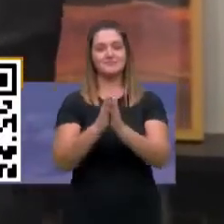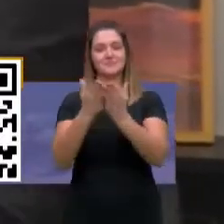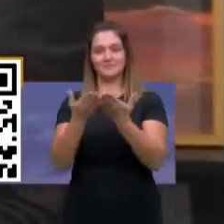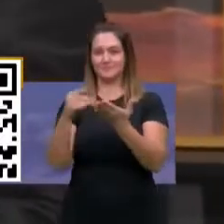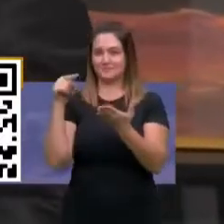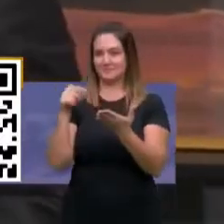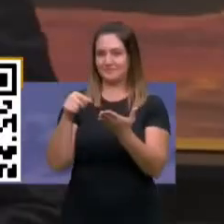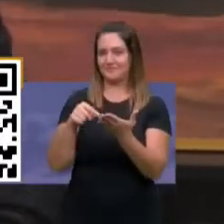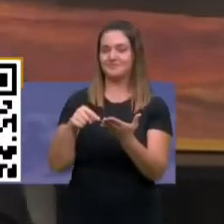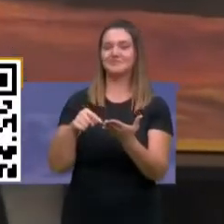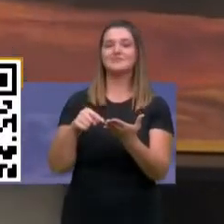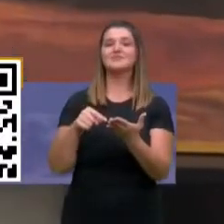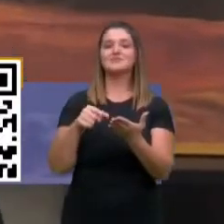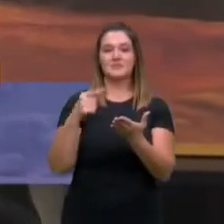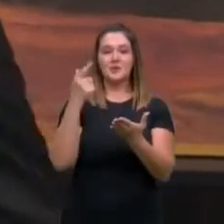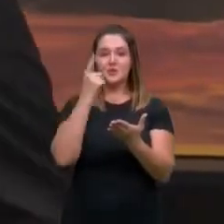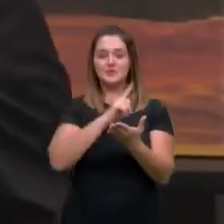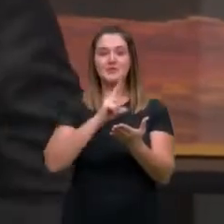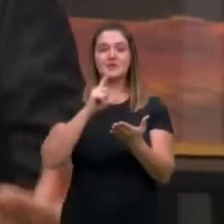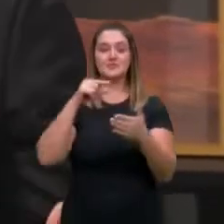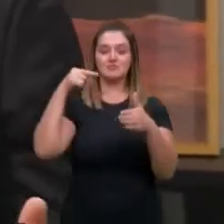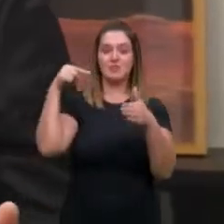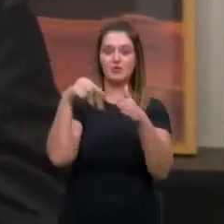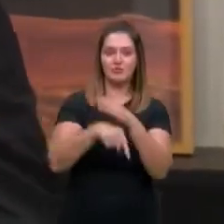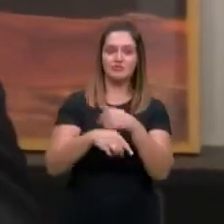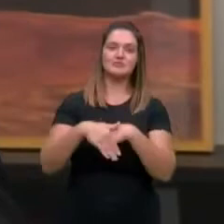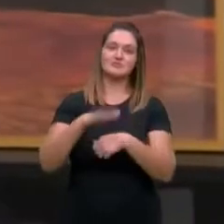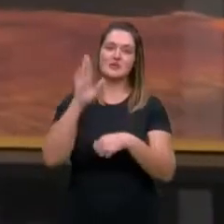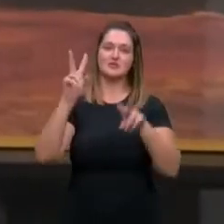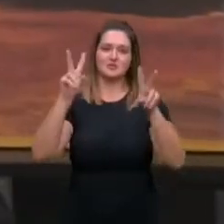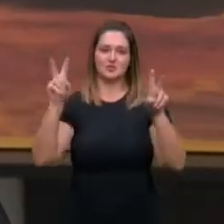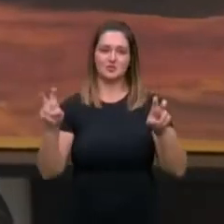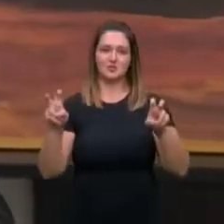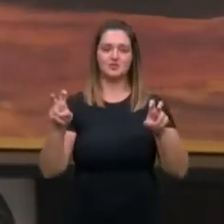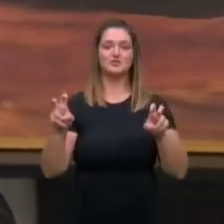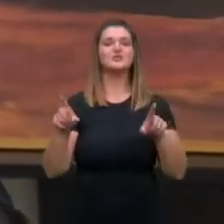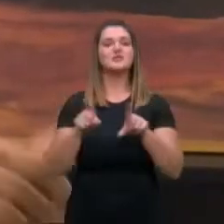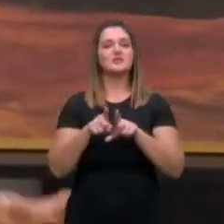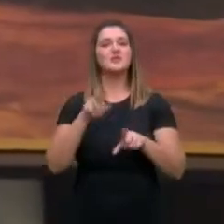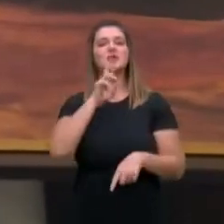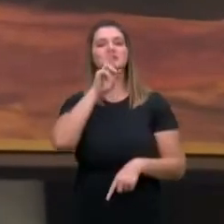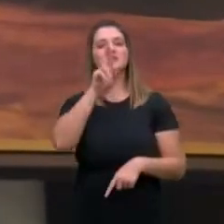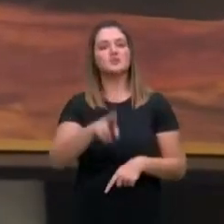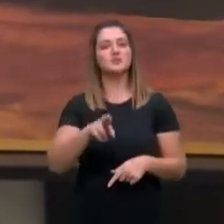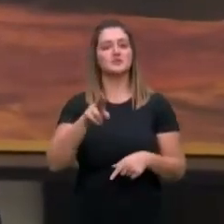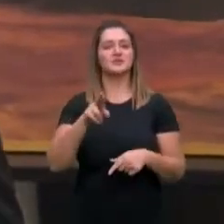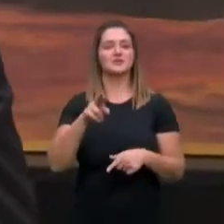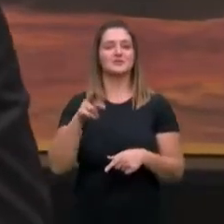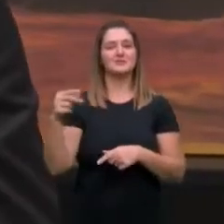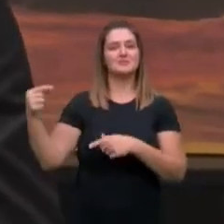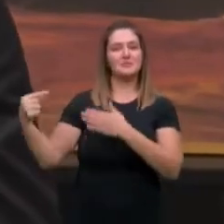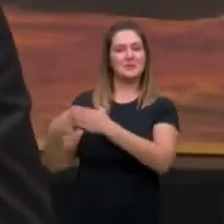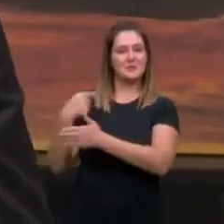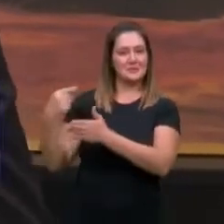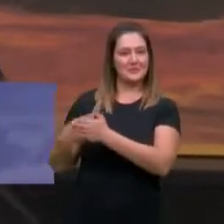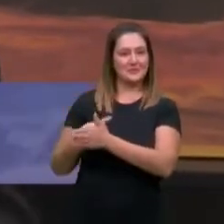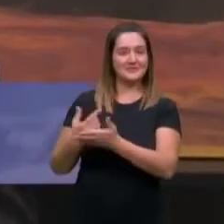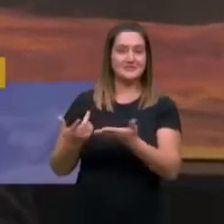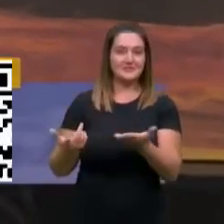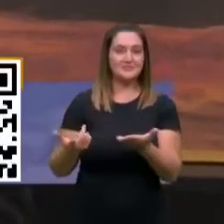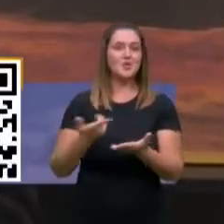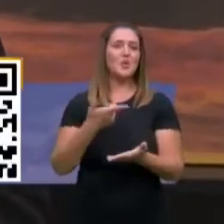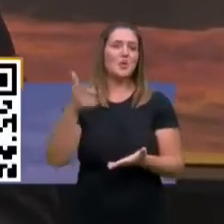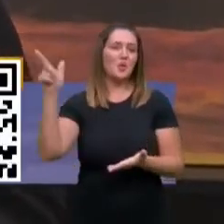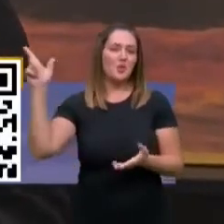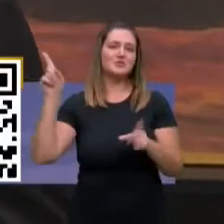cadeira e vamos com a Bíblia para aprofundar esse assunto e responder as perguntas que a Darcy fez e